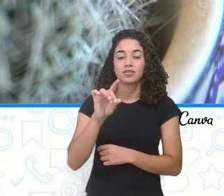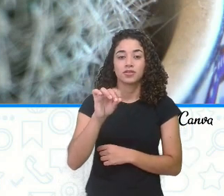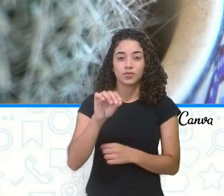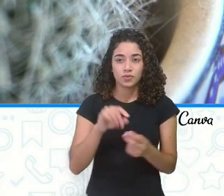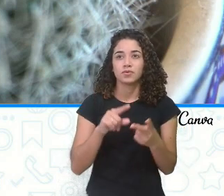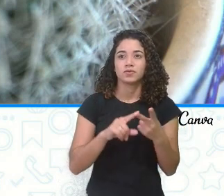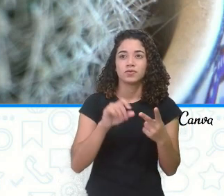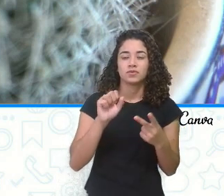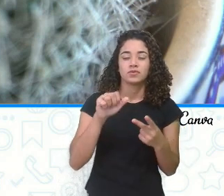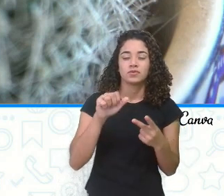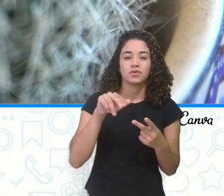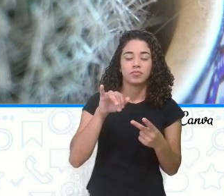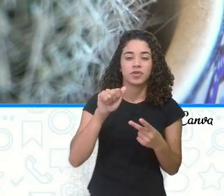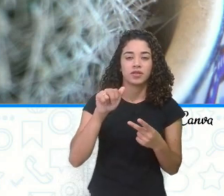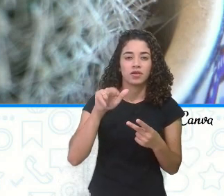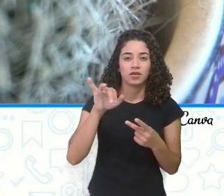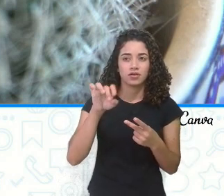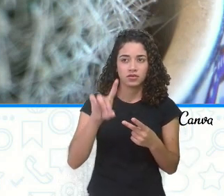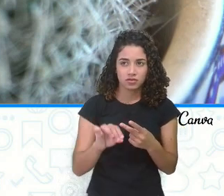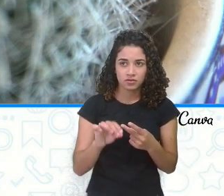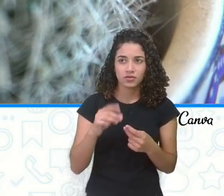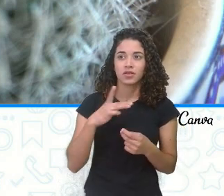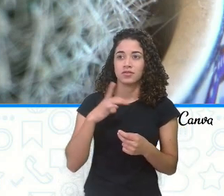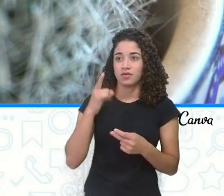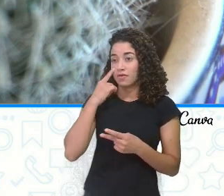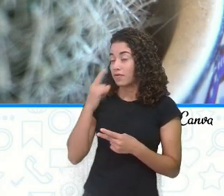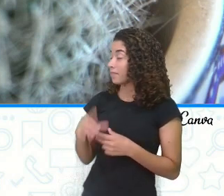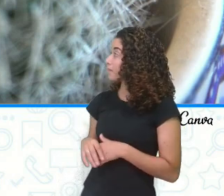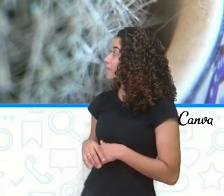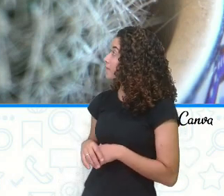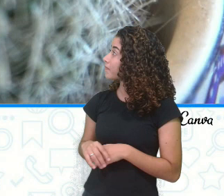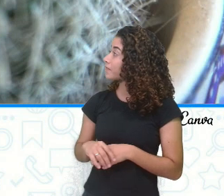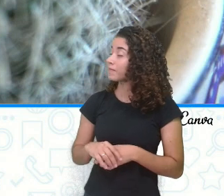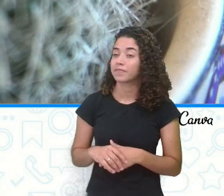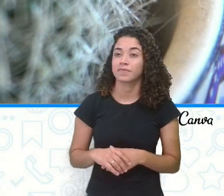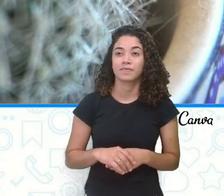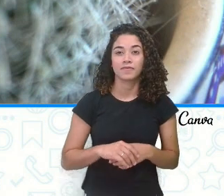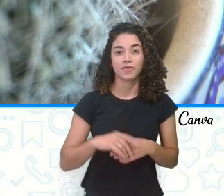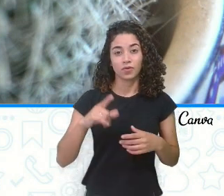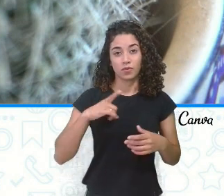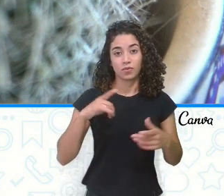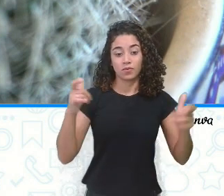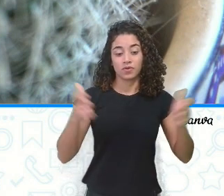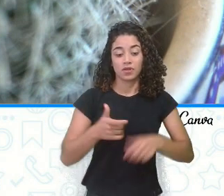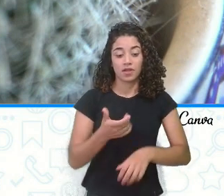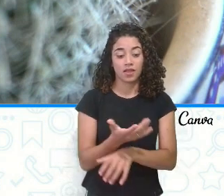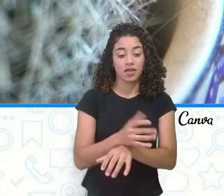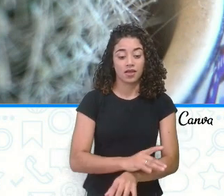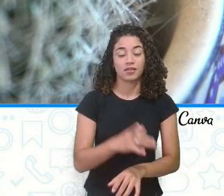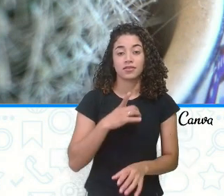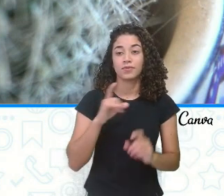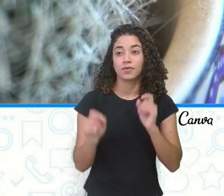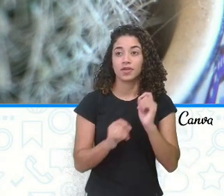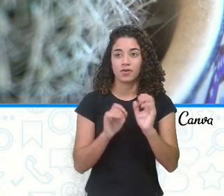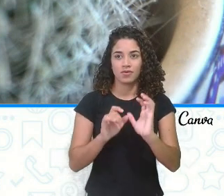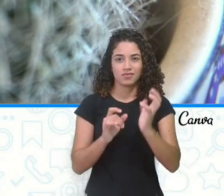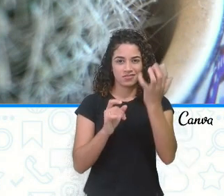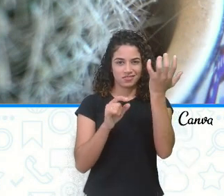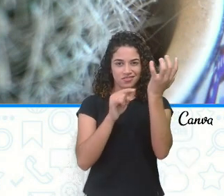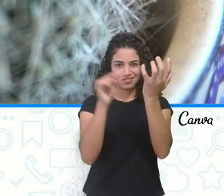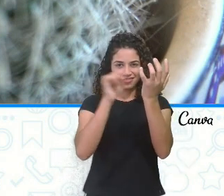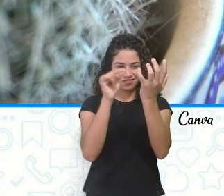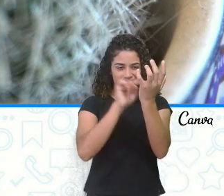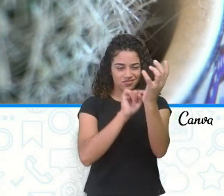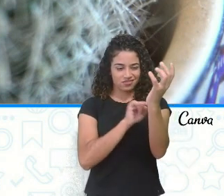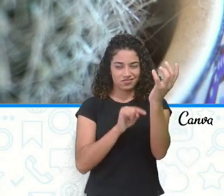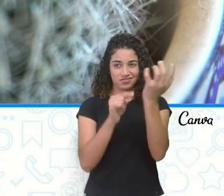lugar de folhas, como as espécies de cactáceas. É o que eu falei para vocês, né? Em lugares quentes, geralmente nascem cactos, que